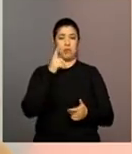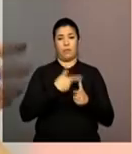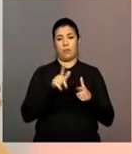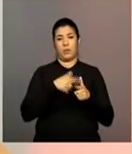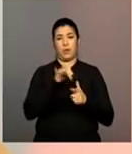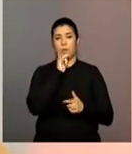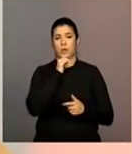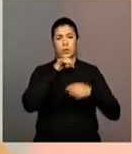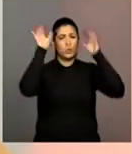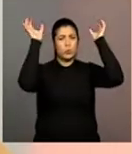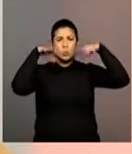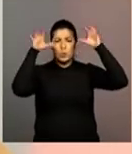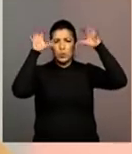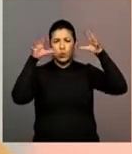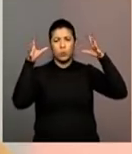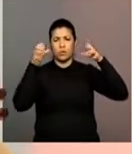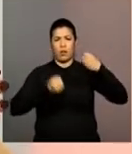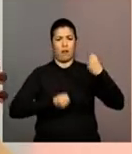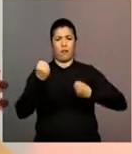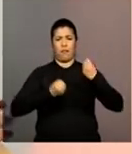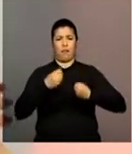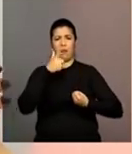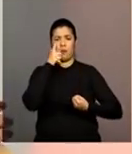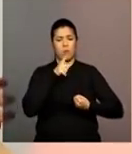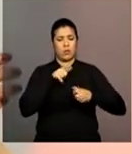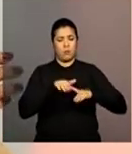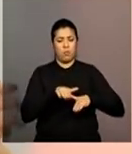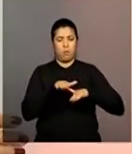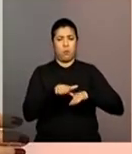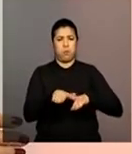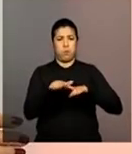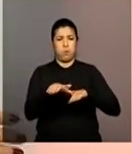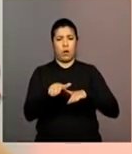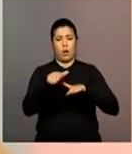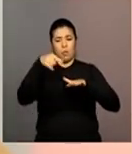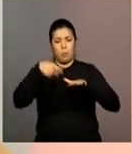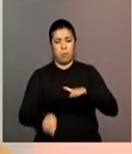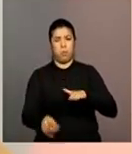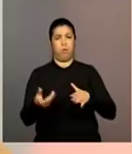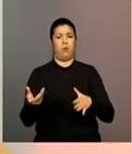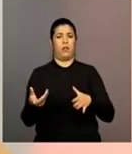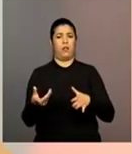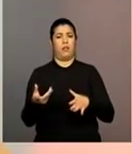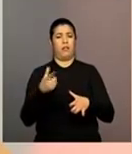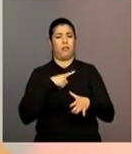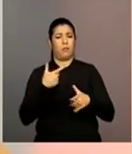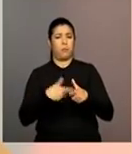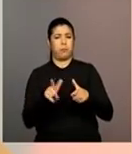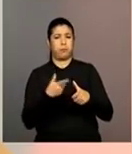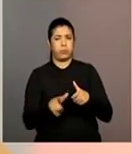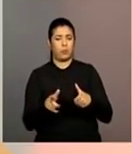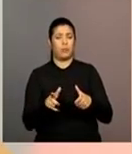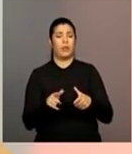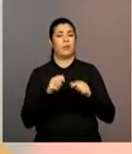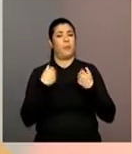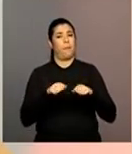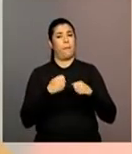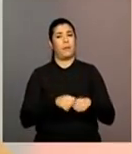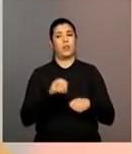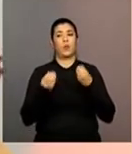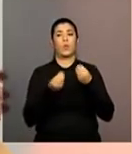não permit deslocamento do carro né Há que se dá um retorno há que se ter uma forma de